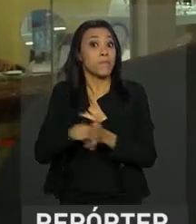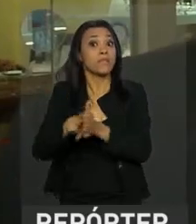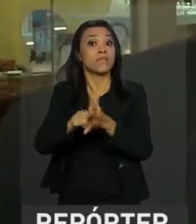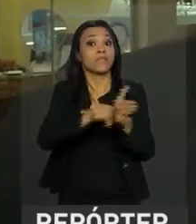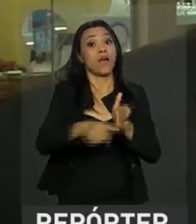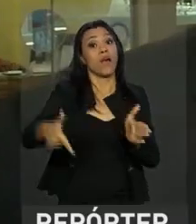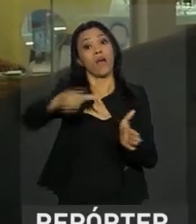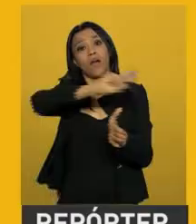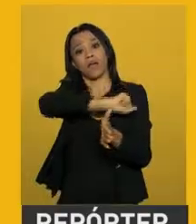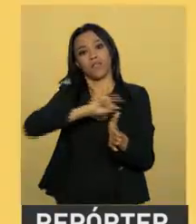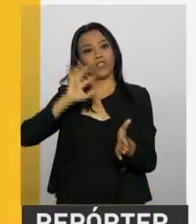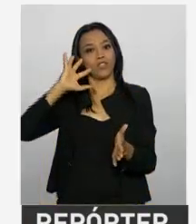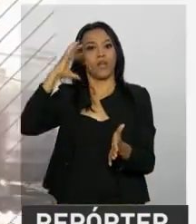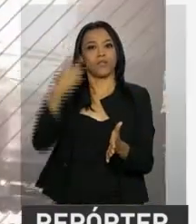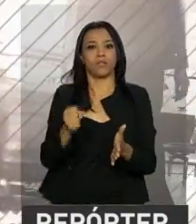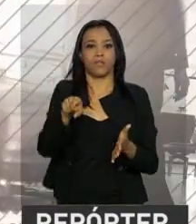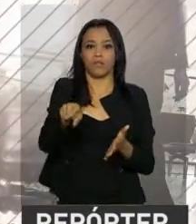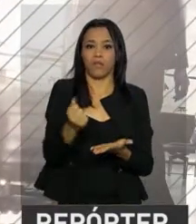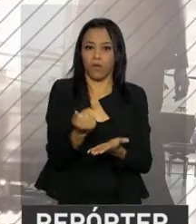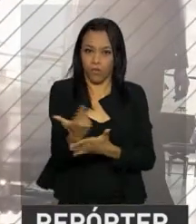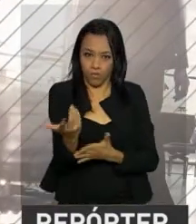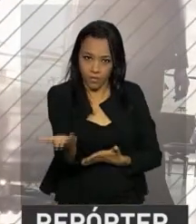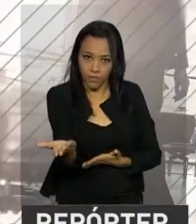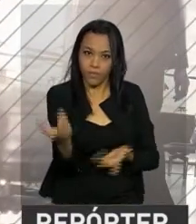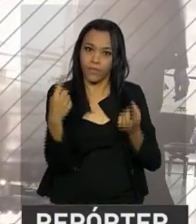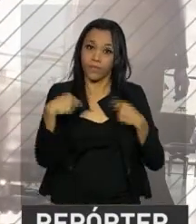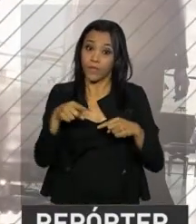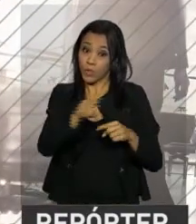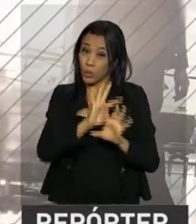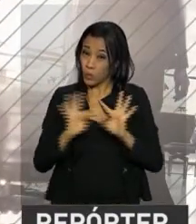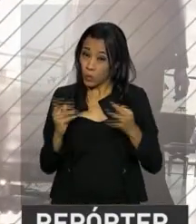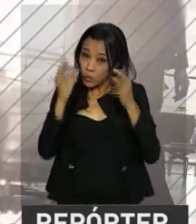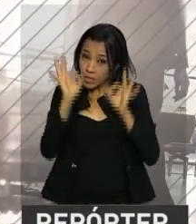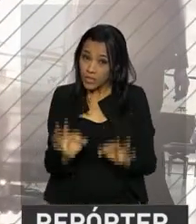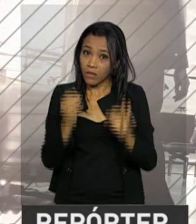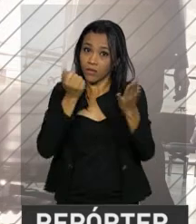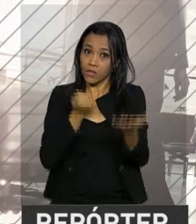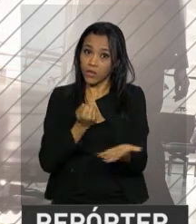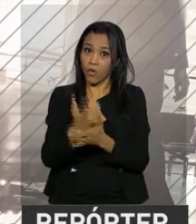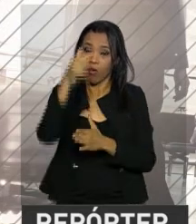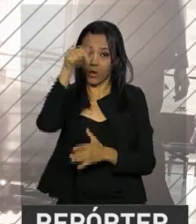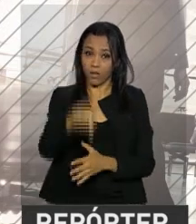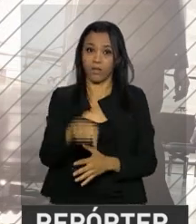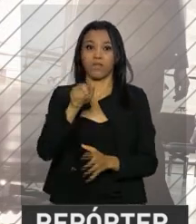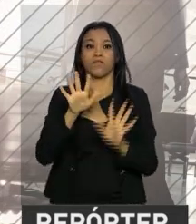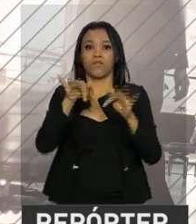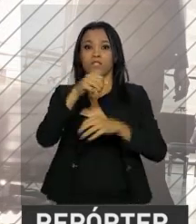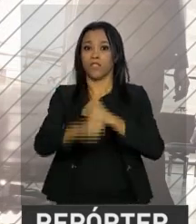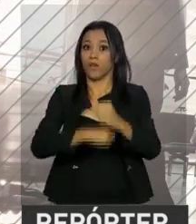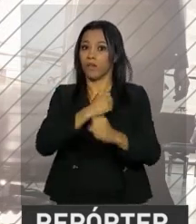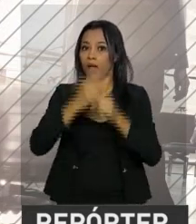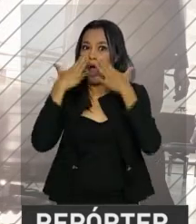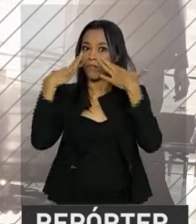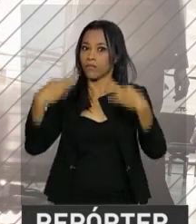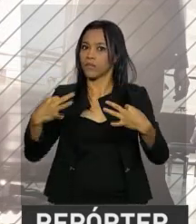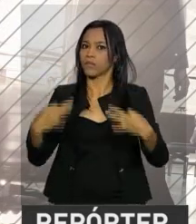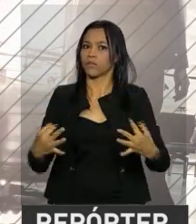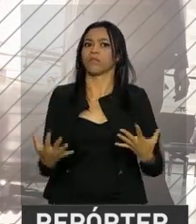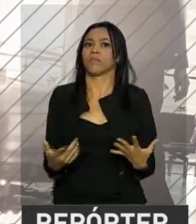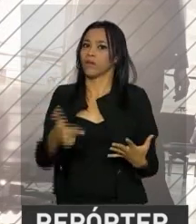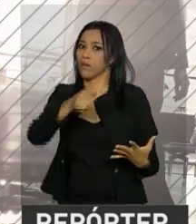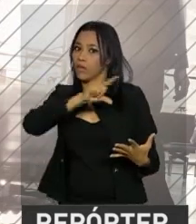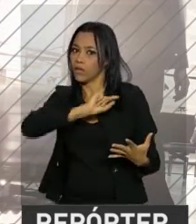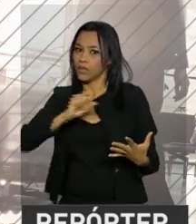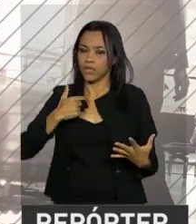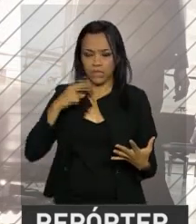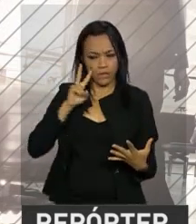antes de tomar qualquer decisão. Para garantir que tudo saia certo nas suas compras neste final de ano, fique atento. Informe-se